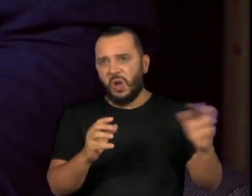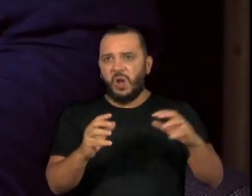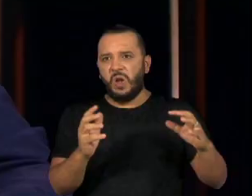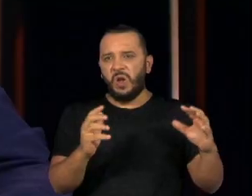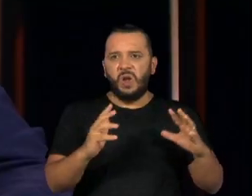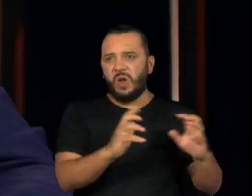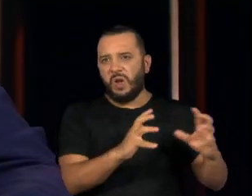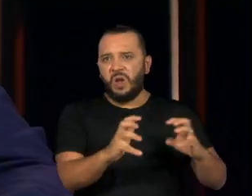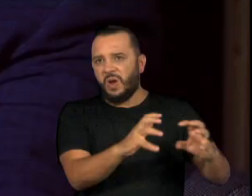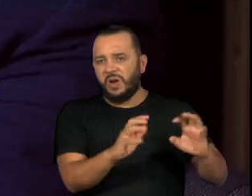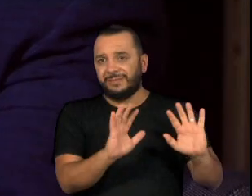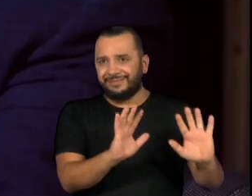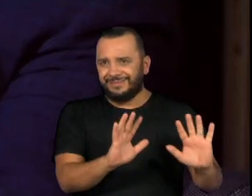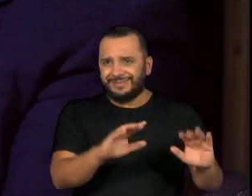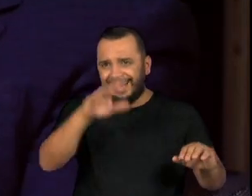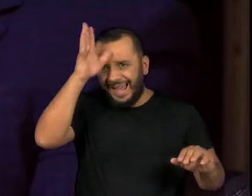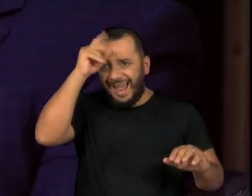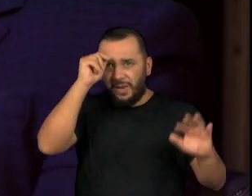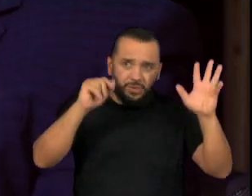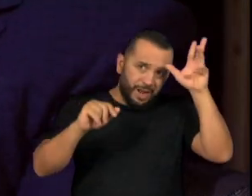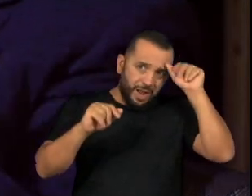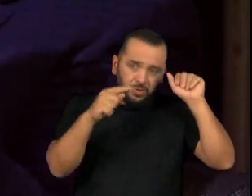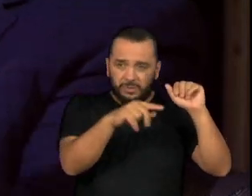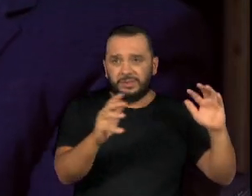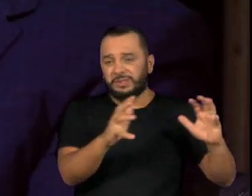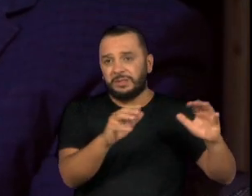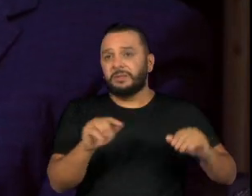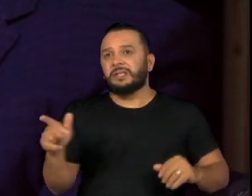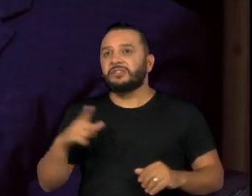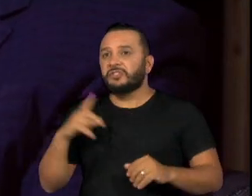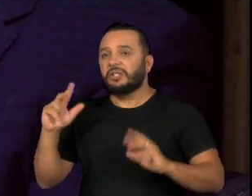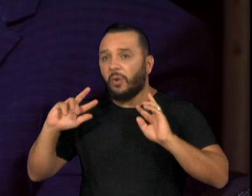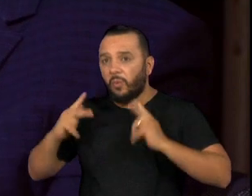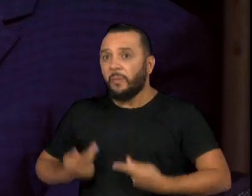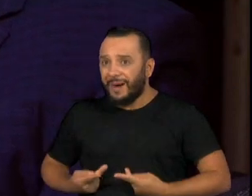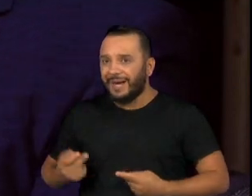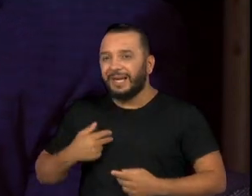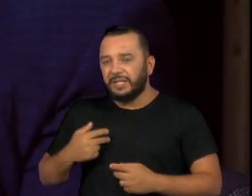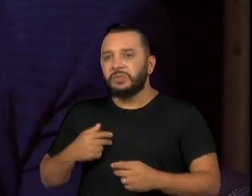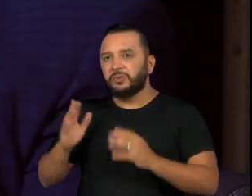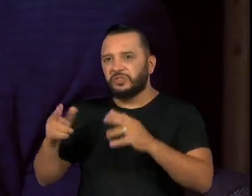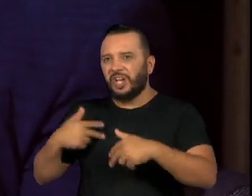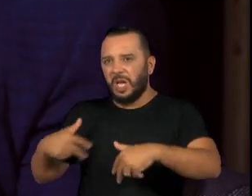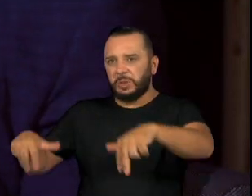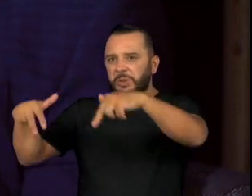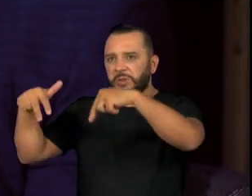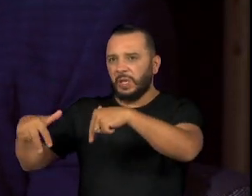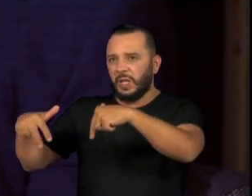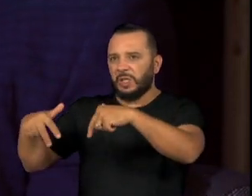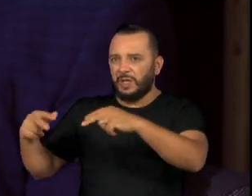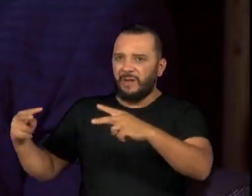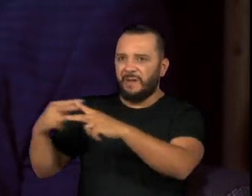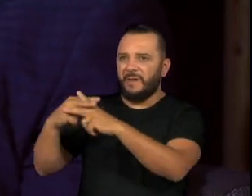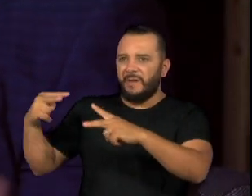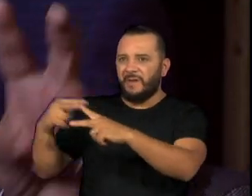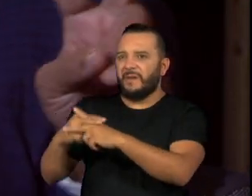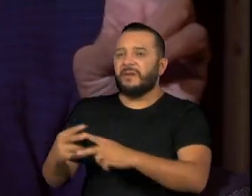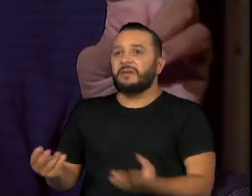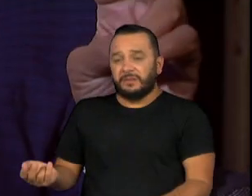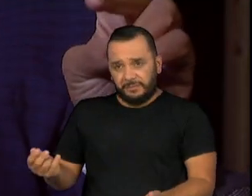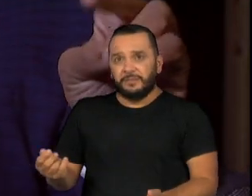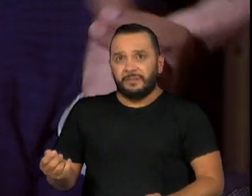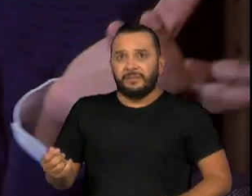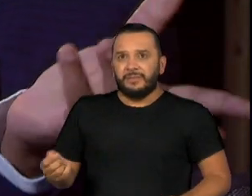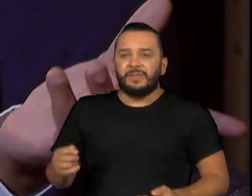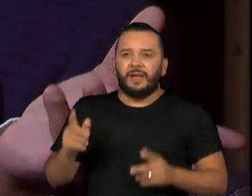brigar e a porta e aposta só que ele apesar de chamar girinha e o nome era rinha mas se fosse